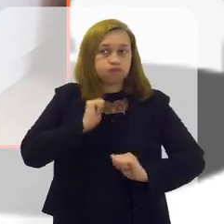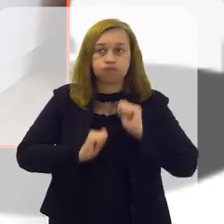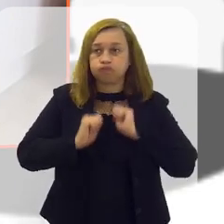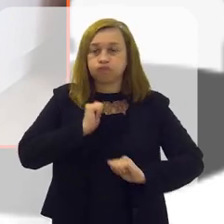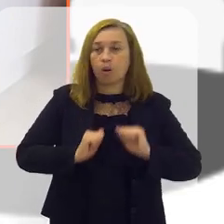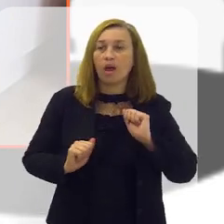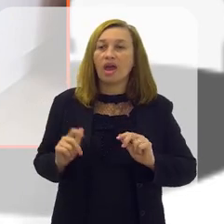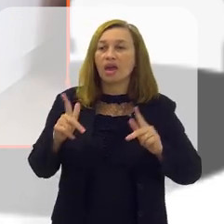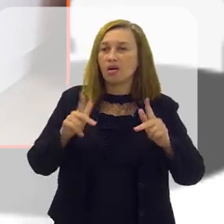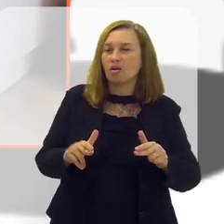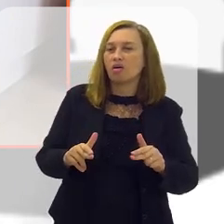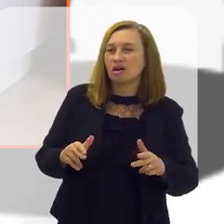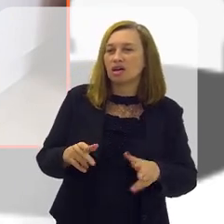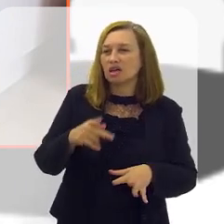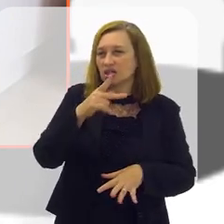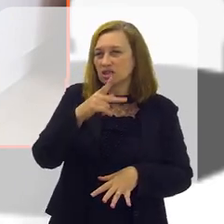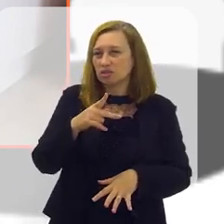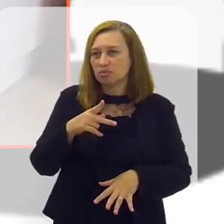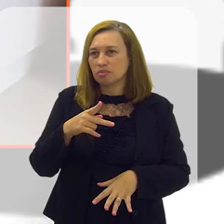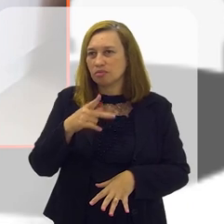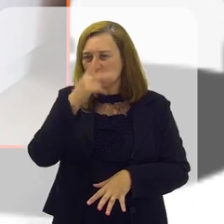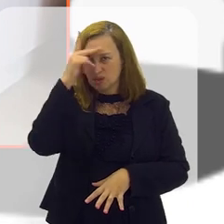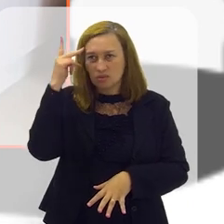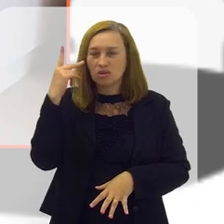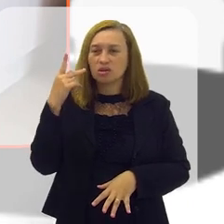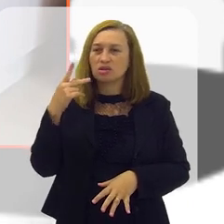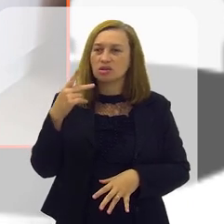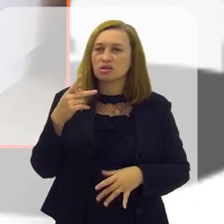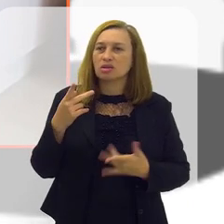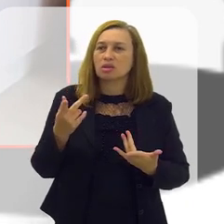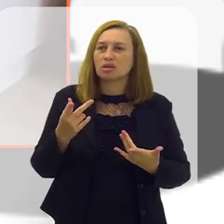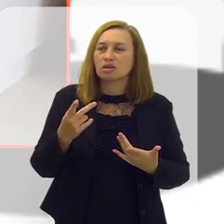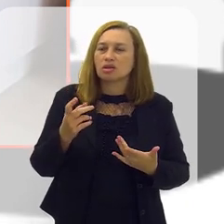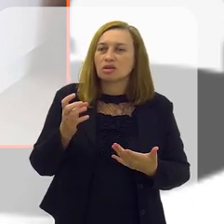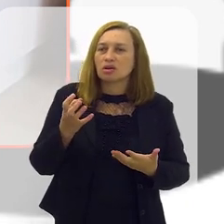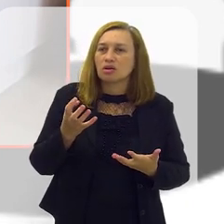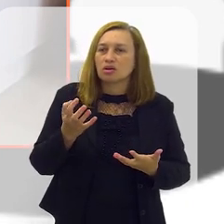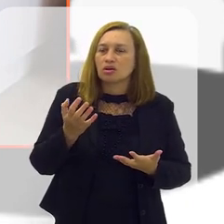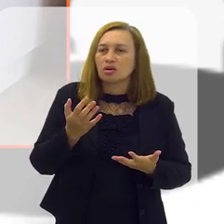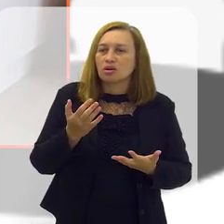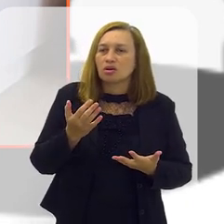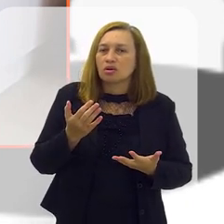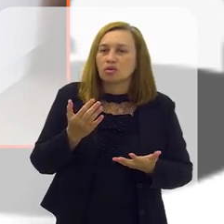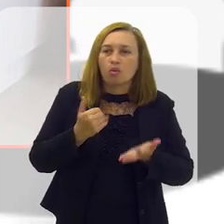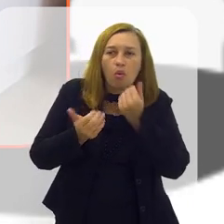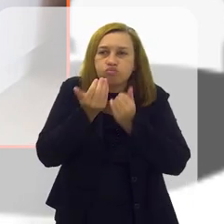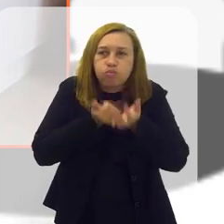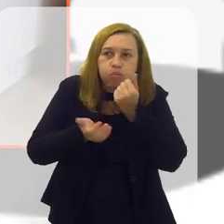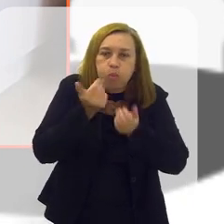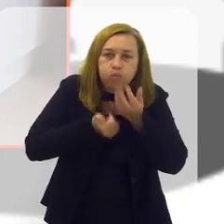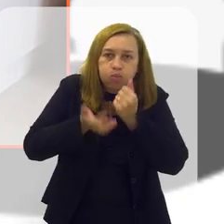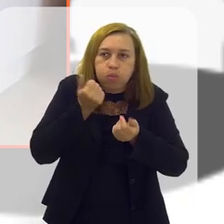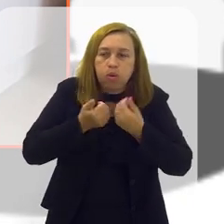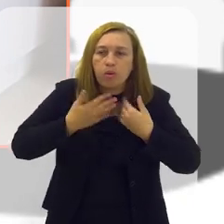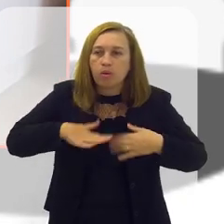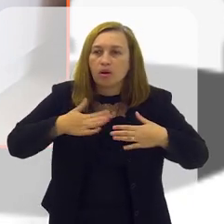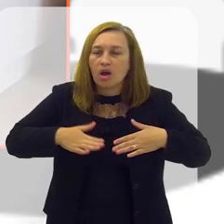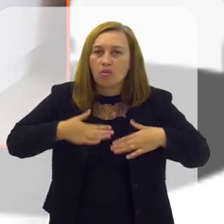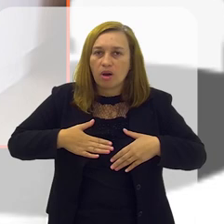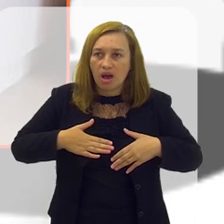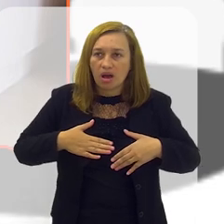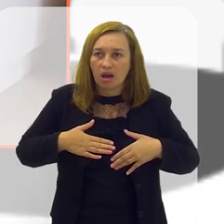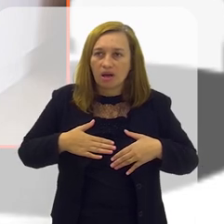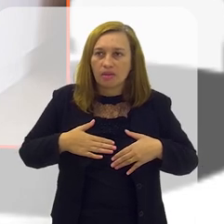ansiedade, é comum as pessoas recorrerem ao quê? Ao paladar, para acalmar a ansiedade, em vez de